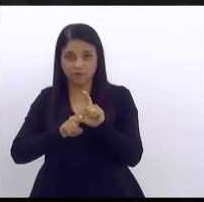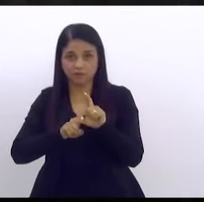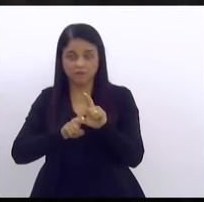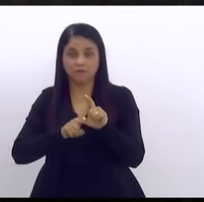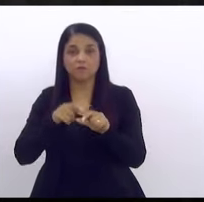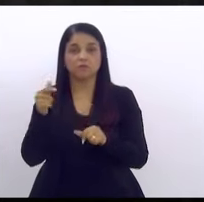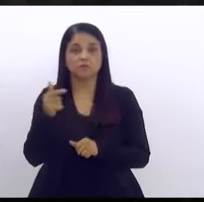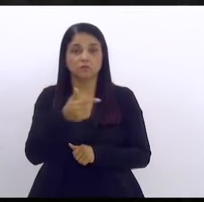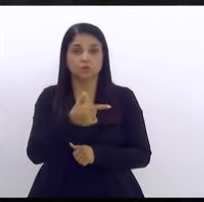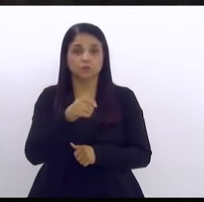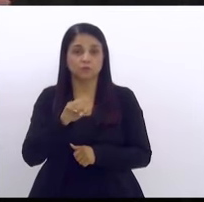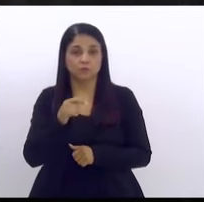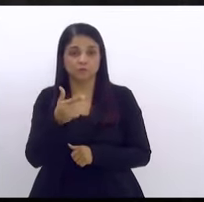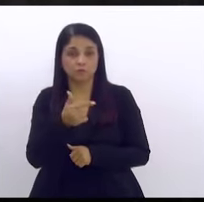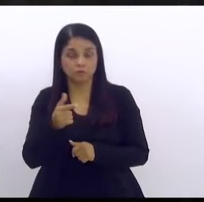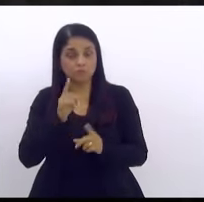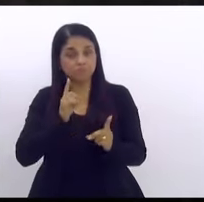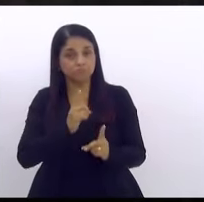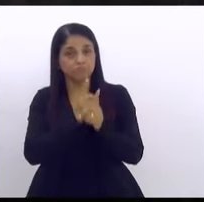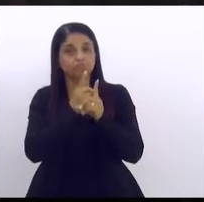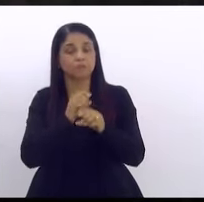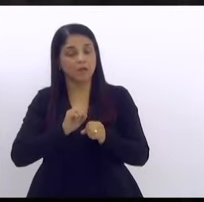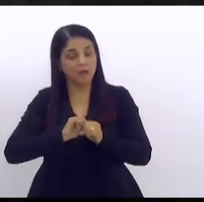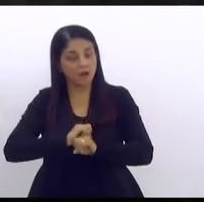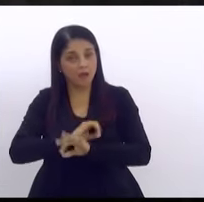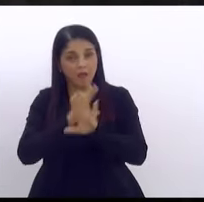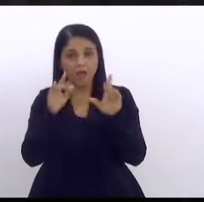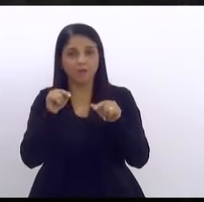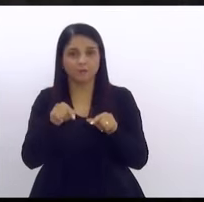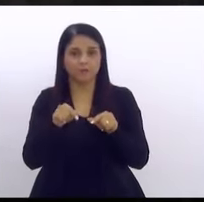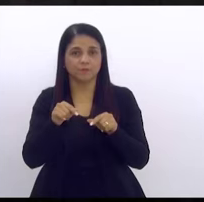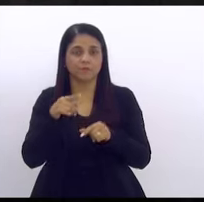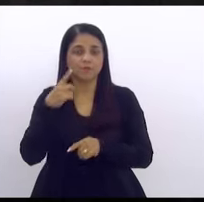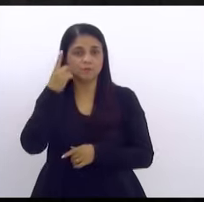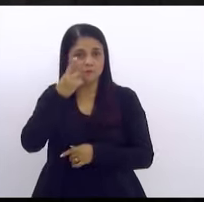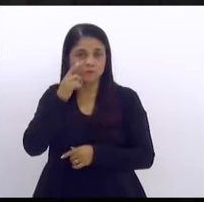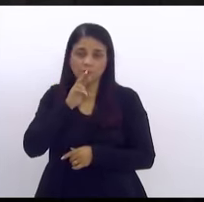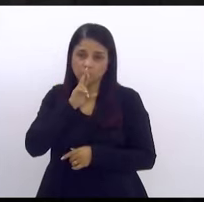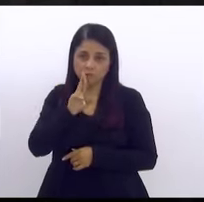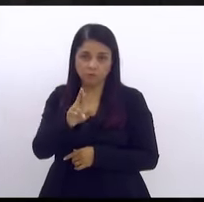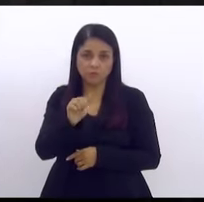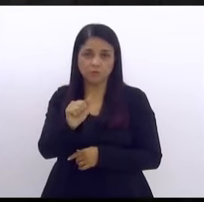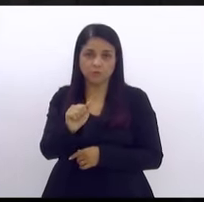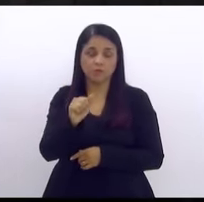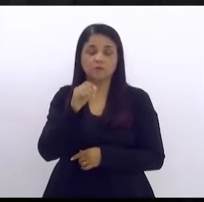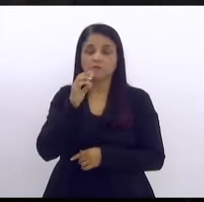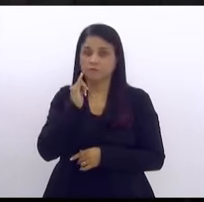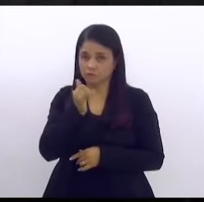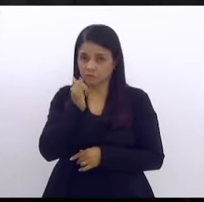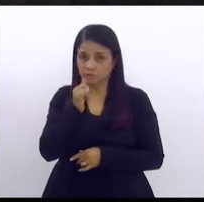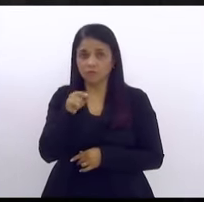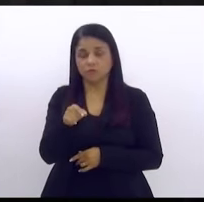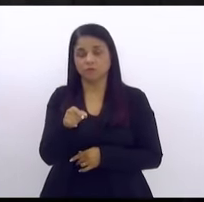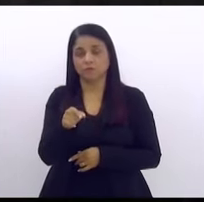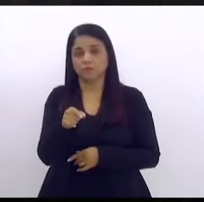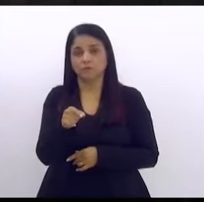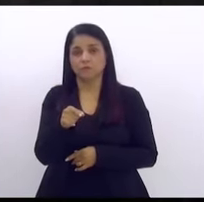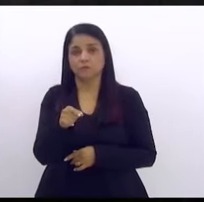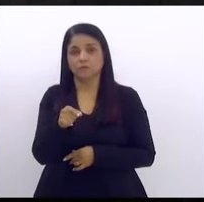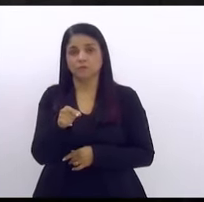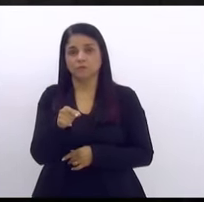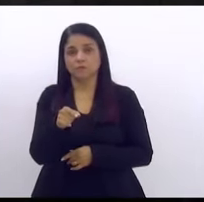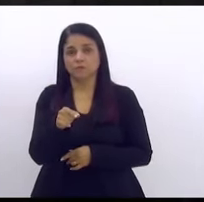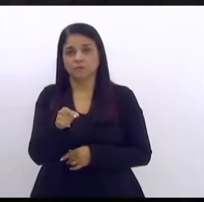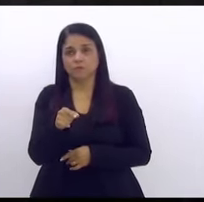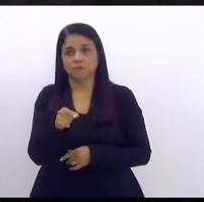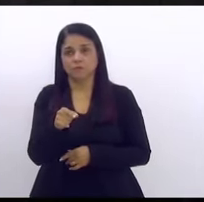lá ficou constatado com toda a clareza. Deputada Murinho, inclusive, foi relator. Vou concluir, senhor presidente. Foi relator.